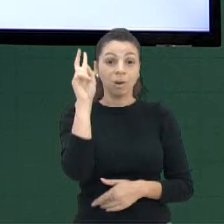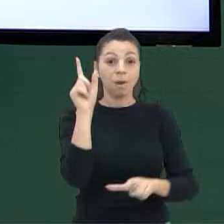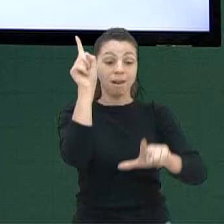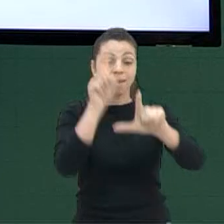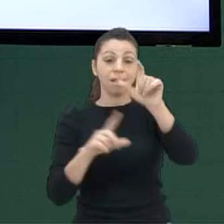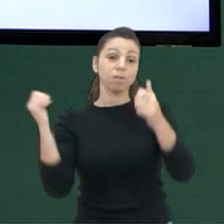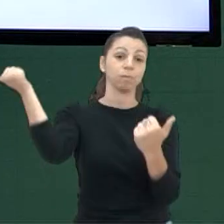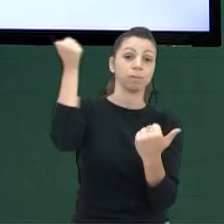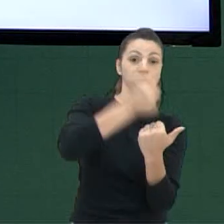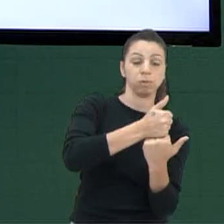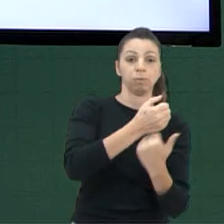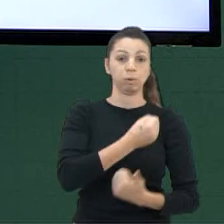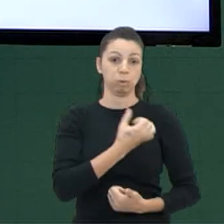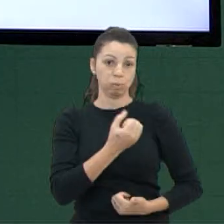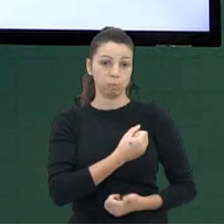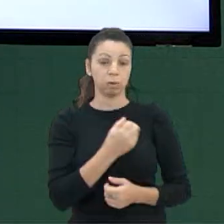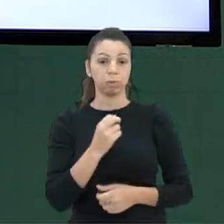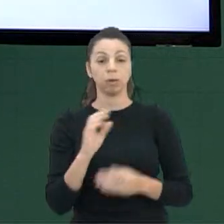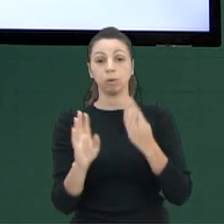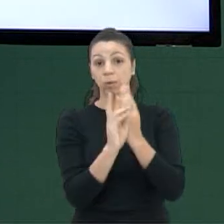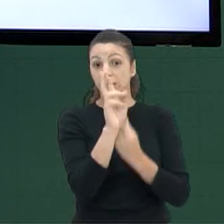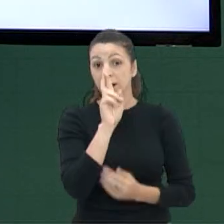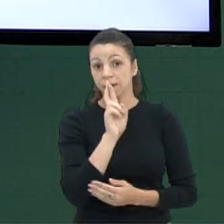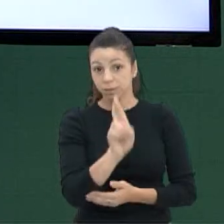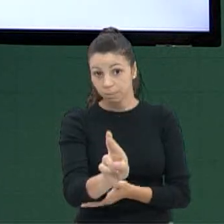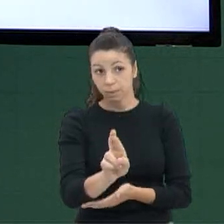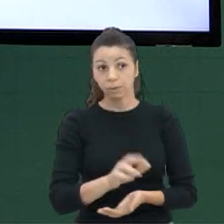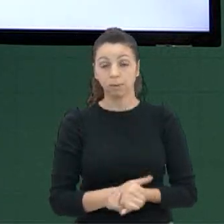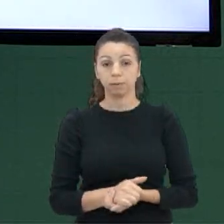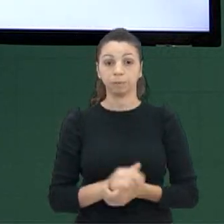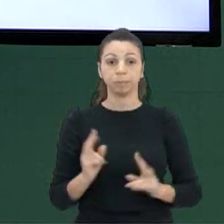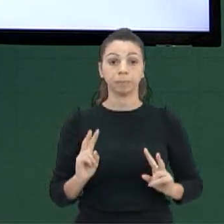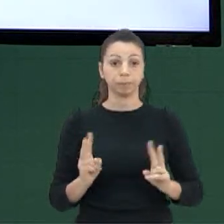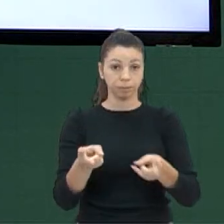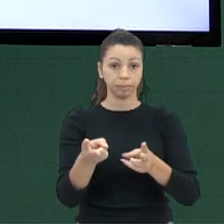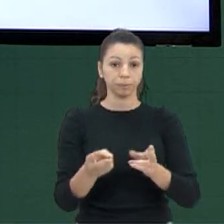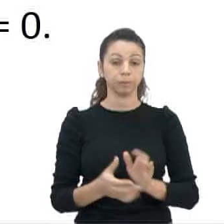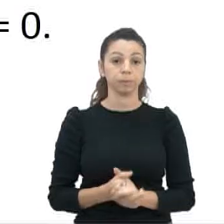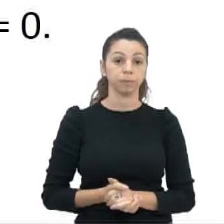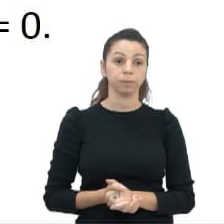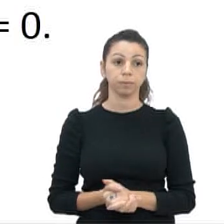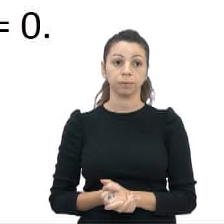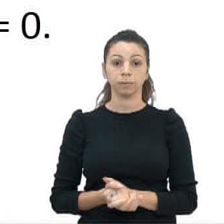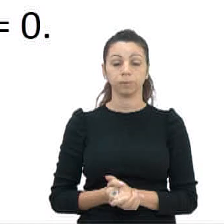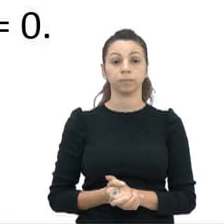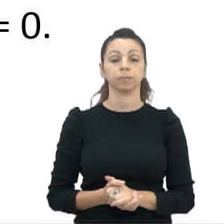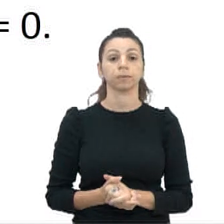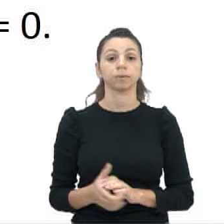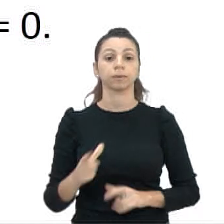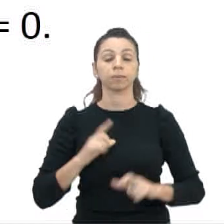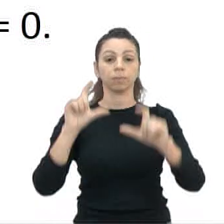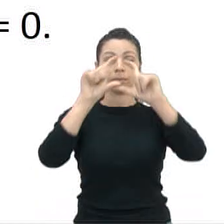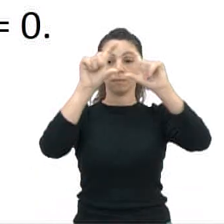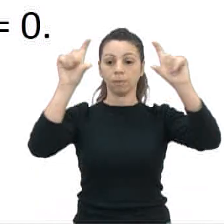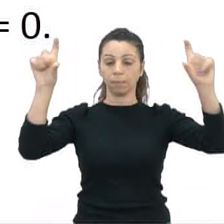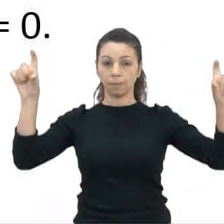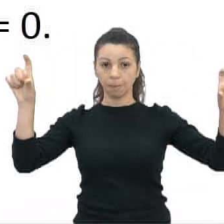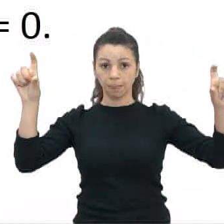vocês substituírem e resolverem. Continuando. Em algumas expressões